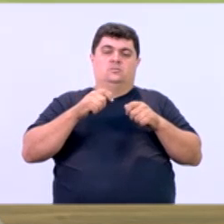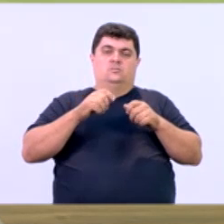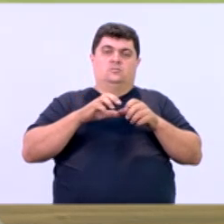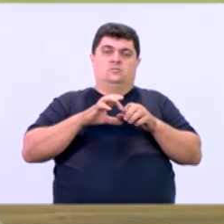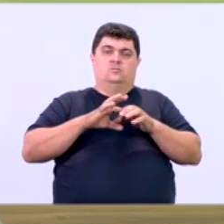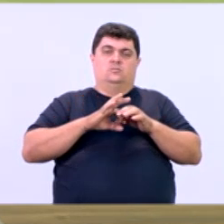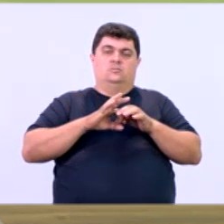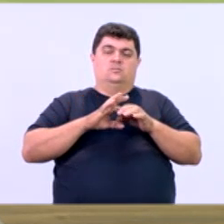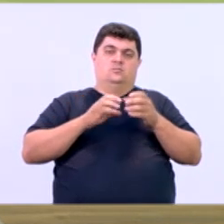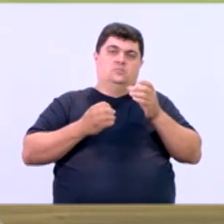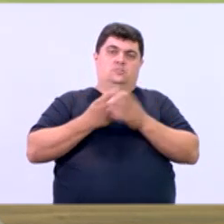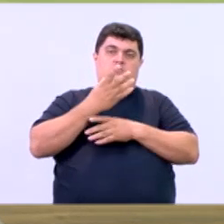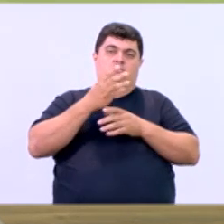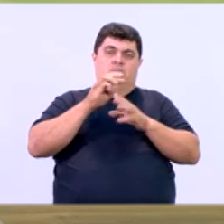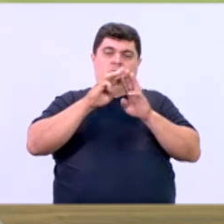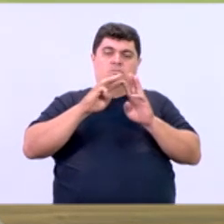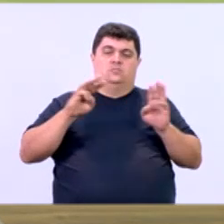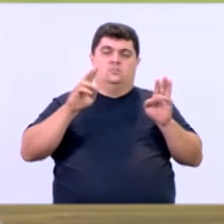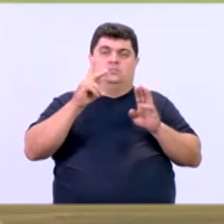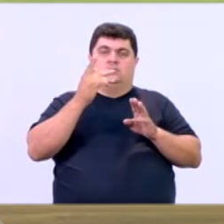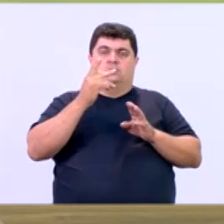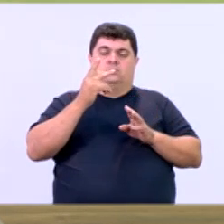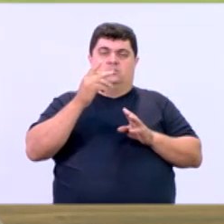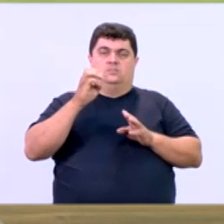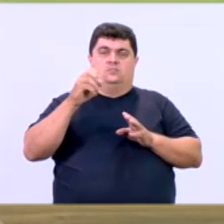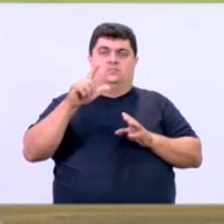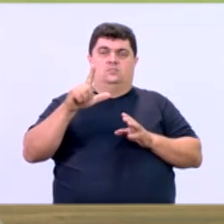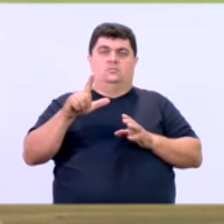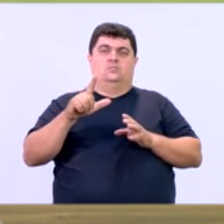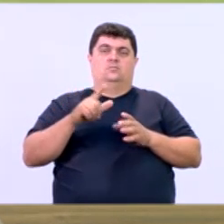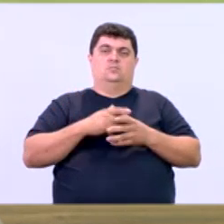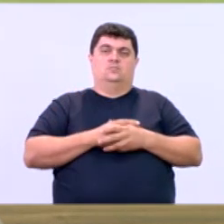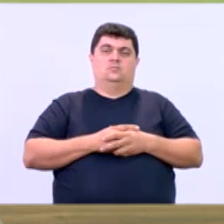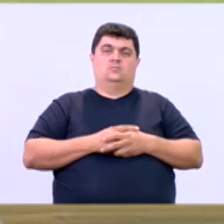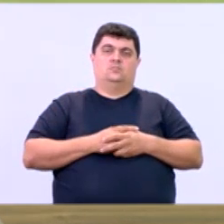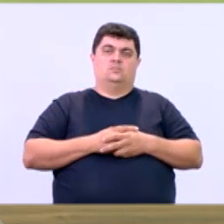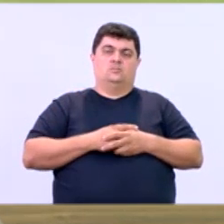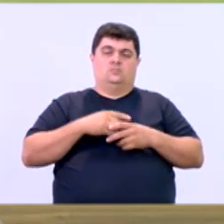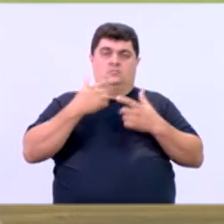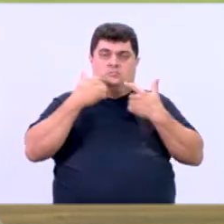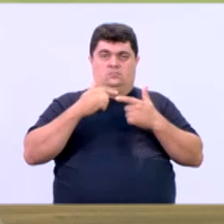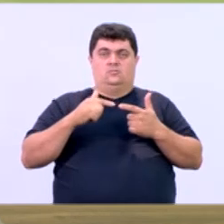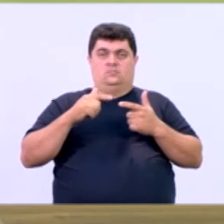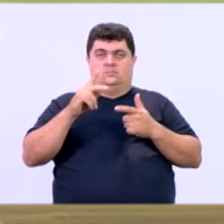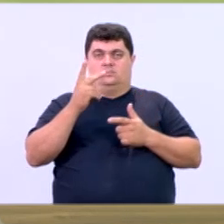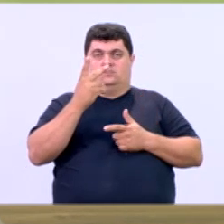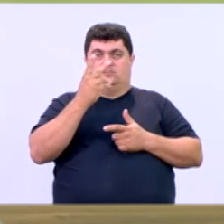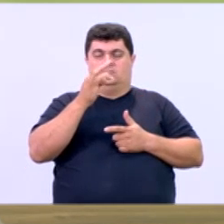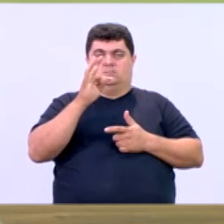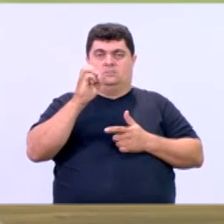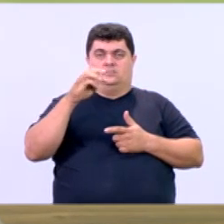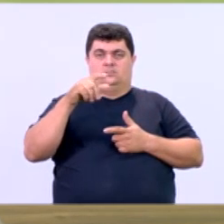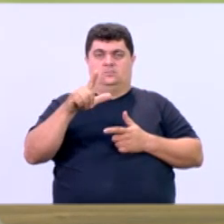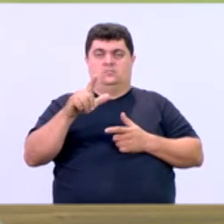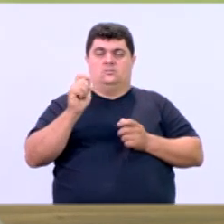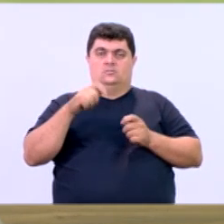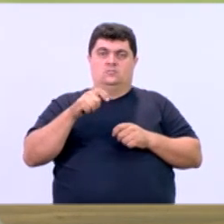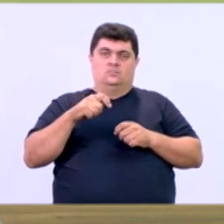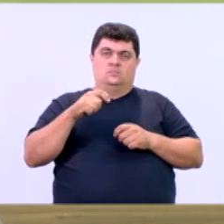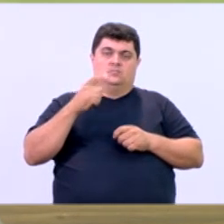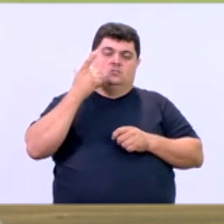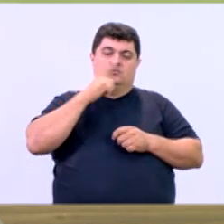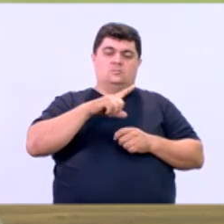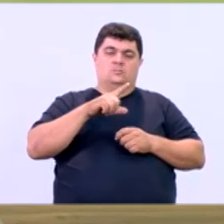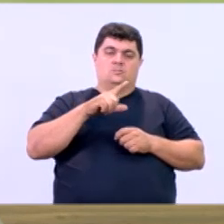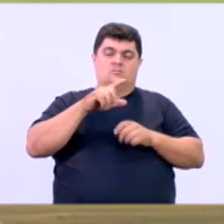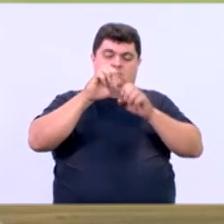páginas web, tá? E essa linguagem é a linguagem HTML. Com ela nós conseguimos